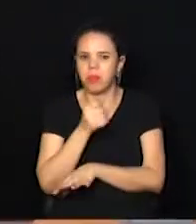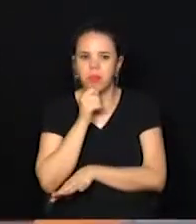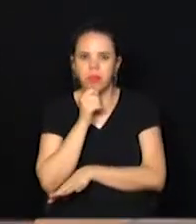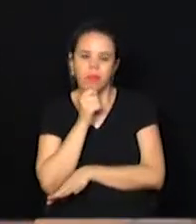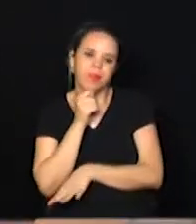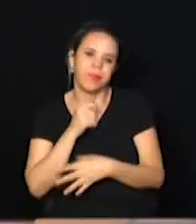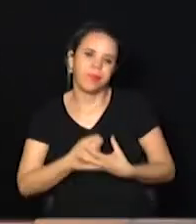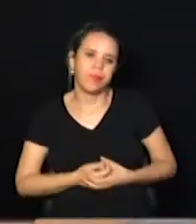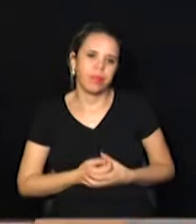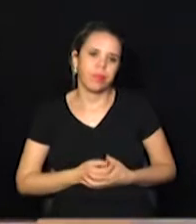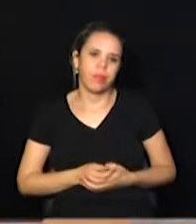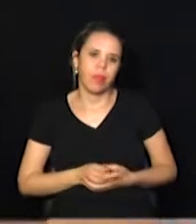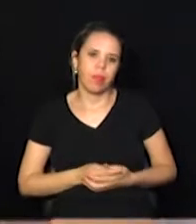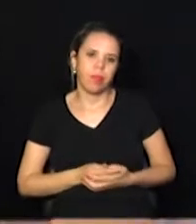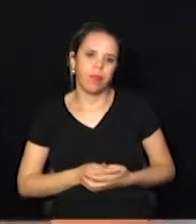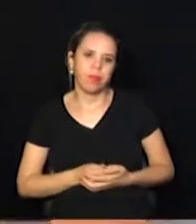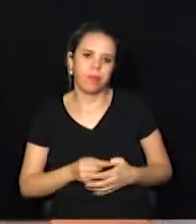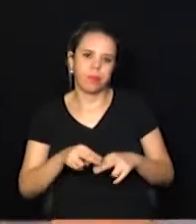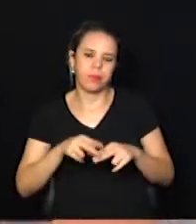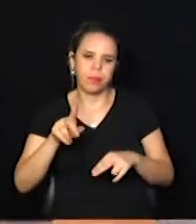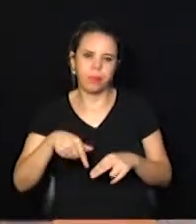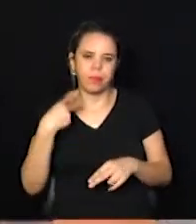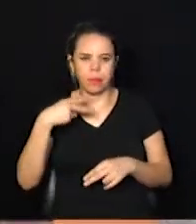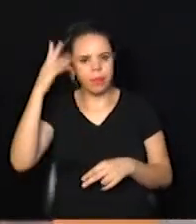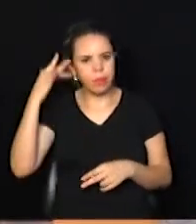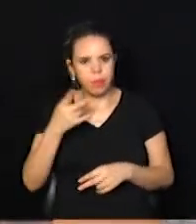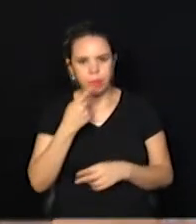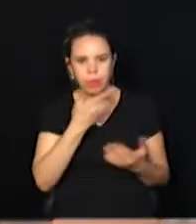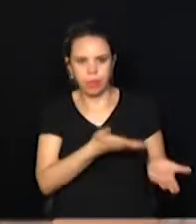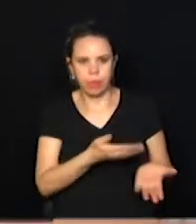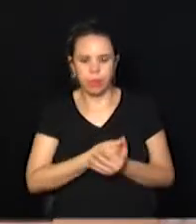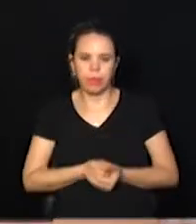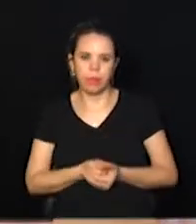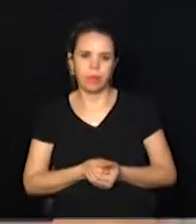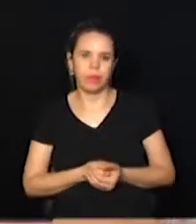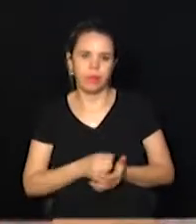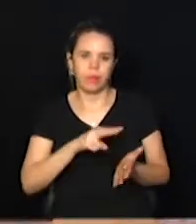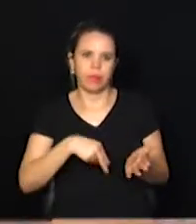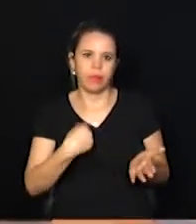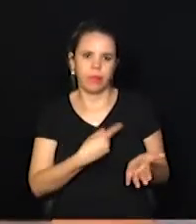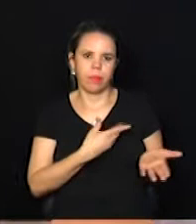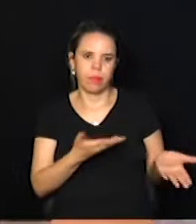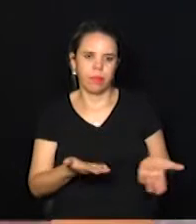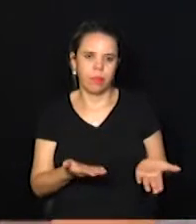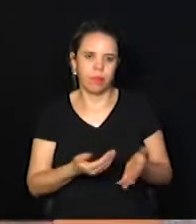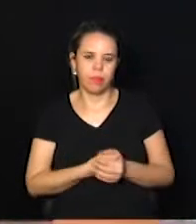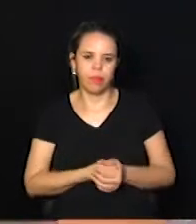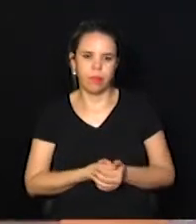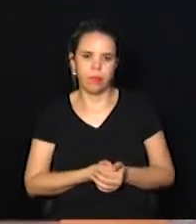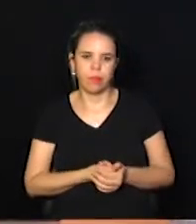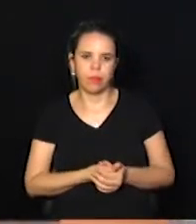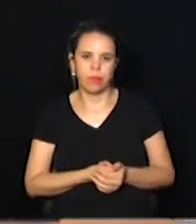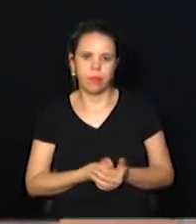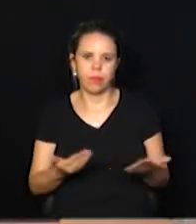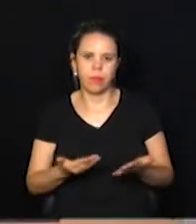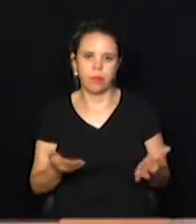né? E é justamente isso que a vereadora Guida leu ali para nós agora. E agora, para